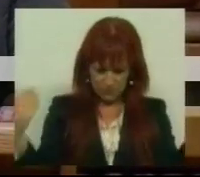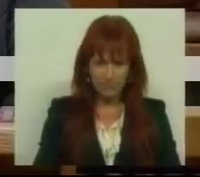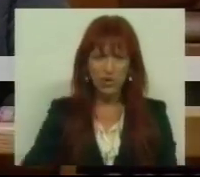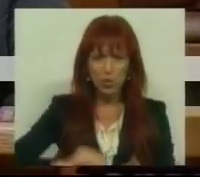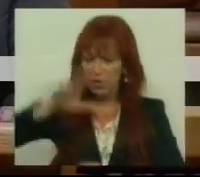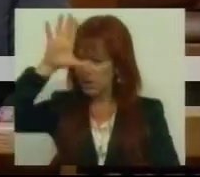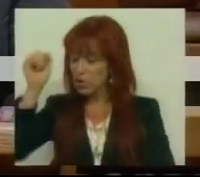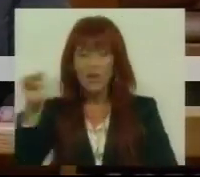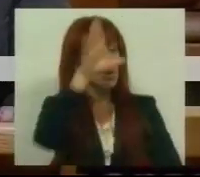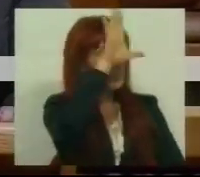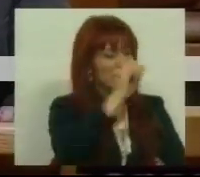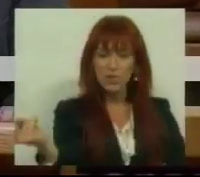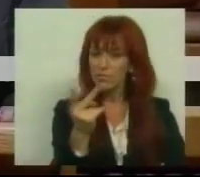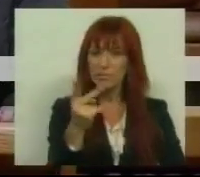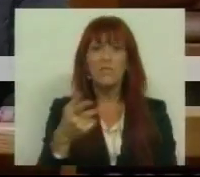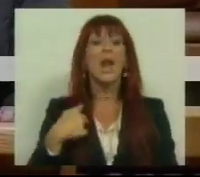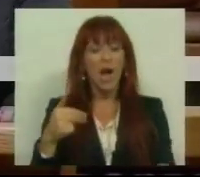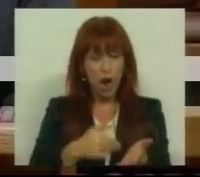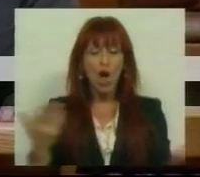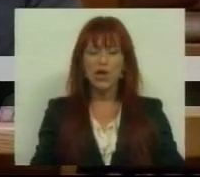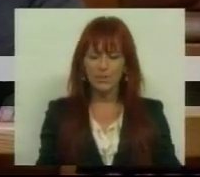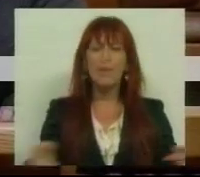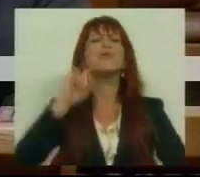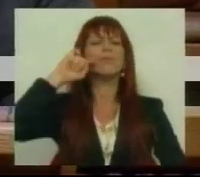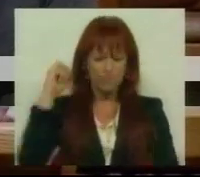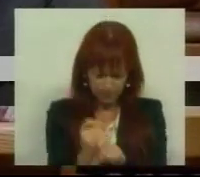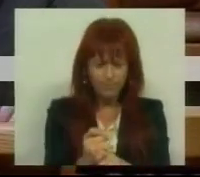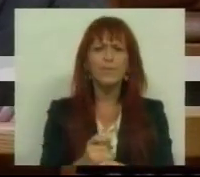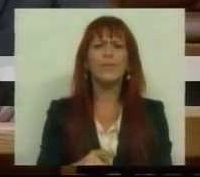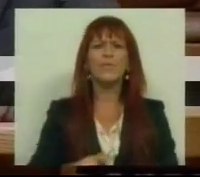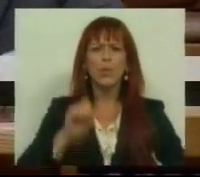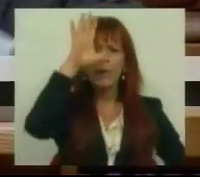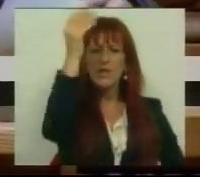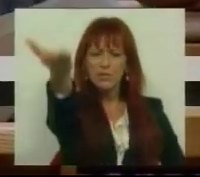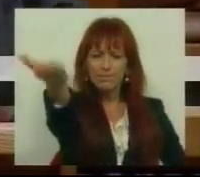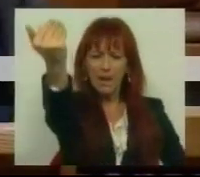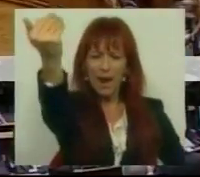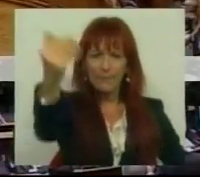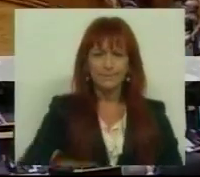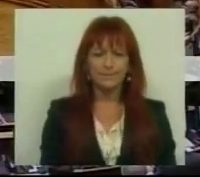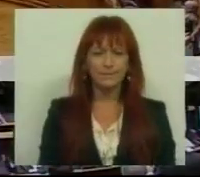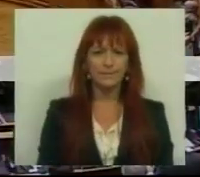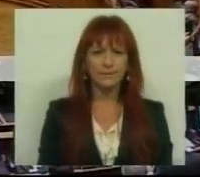do Secretário de Estado e do Ministro. É isto que esperamos e reclamamos do Primeiro-Ministro.